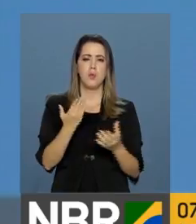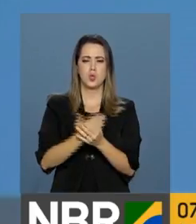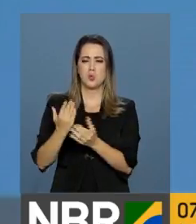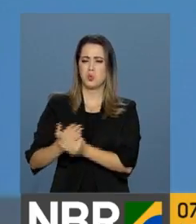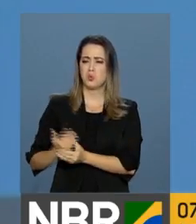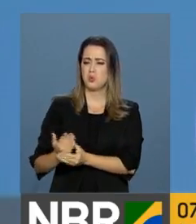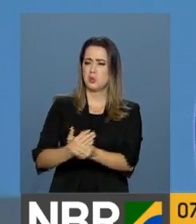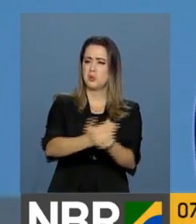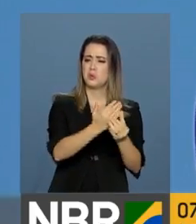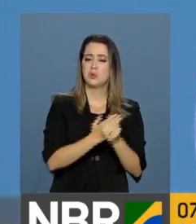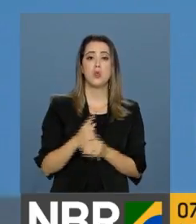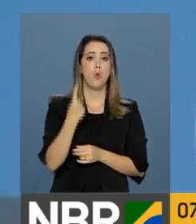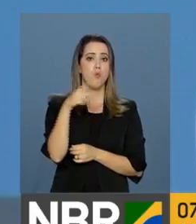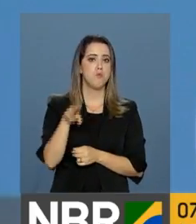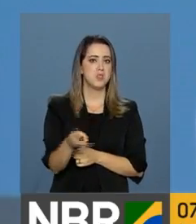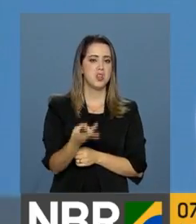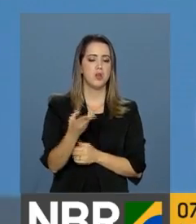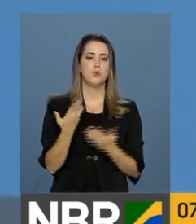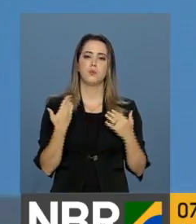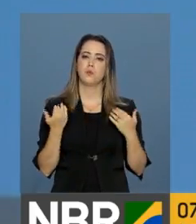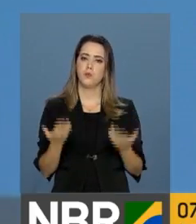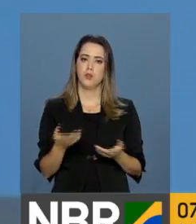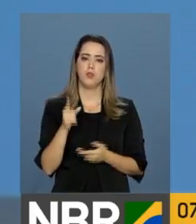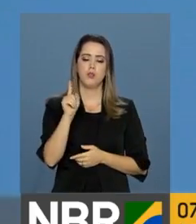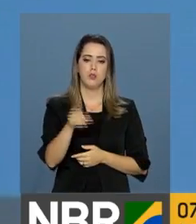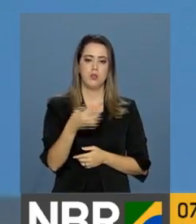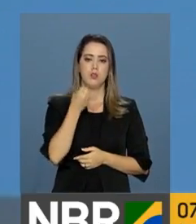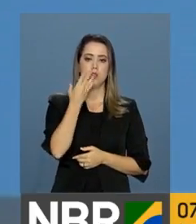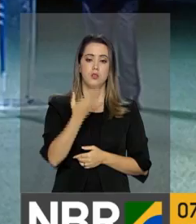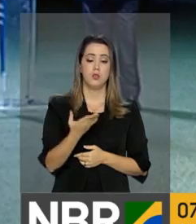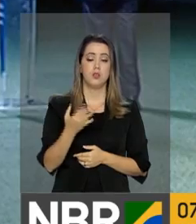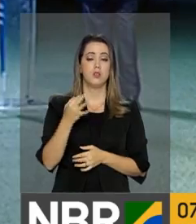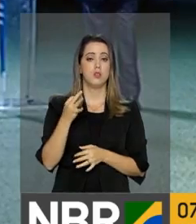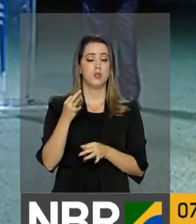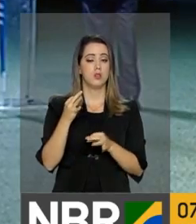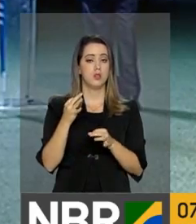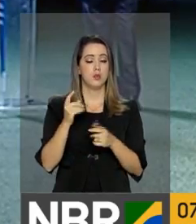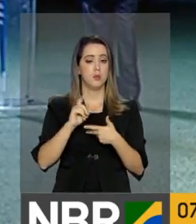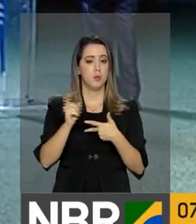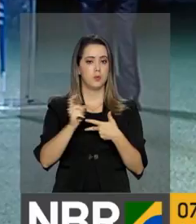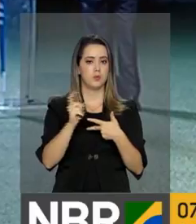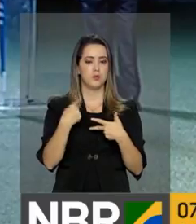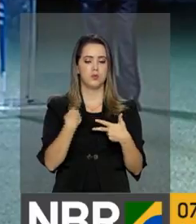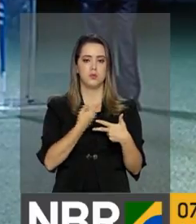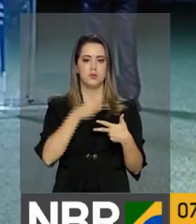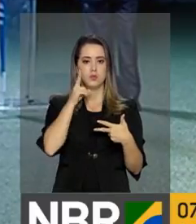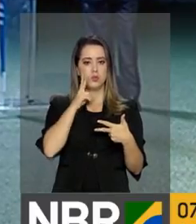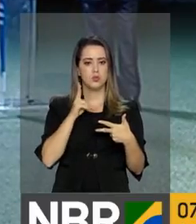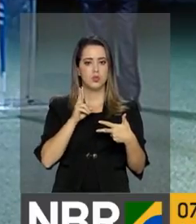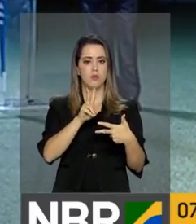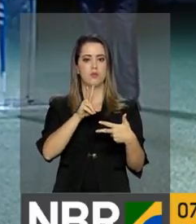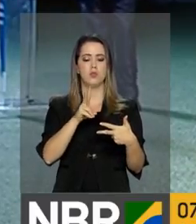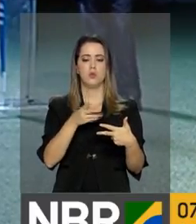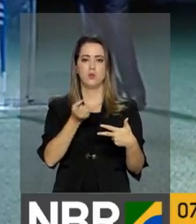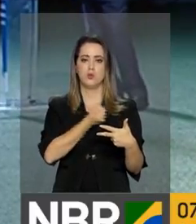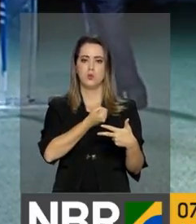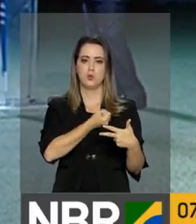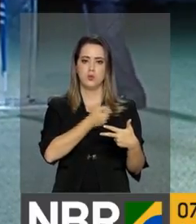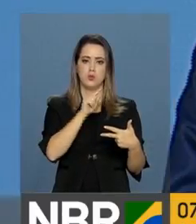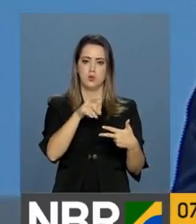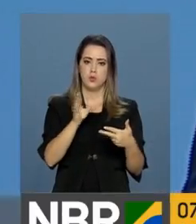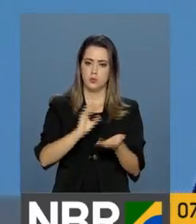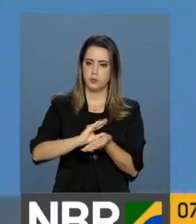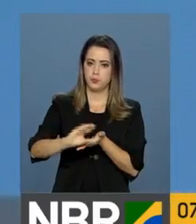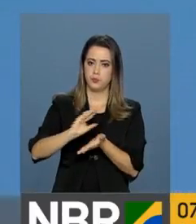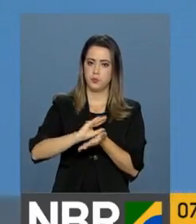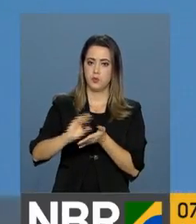foco do executivo eu quero dizer que traz uma vantagem extraordinária que nós levantamos os dados na grécia eu acho que isso vá injetar